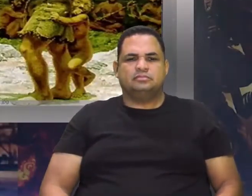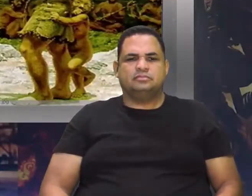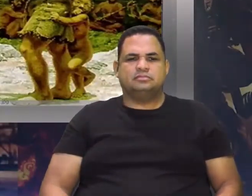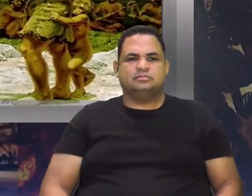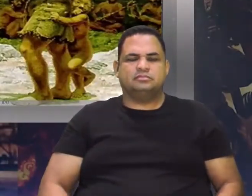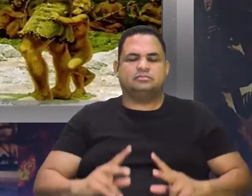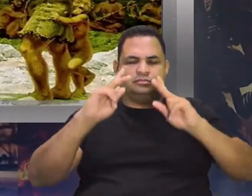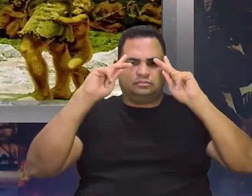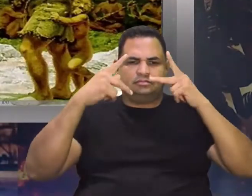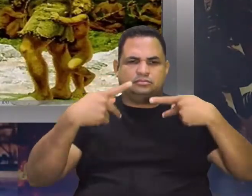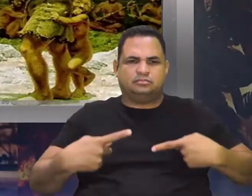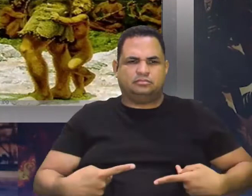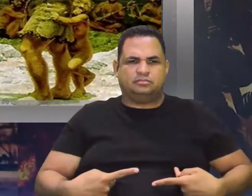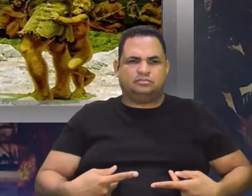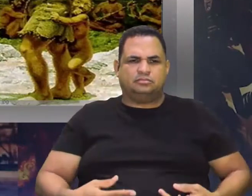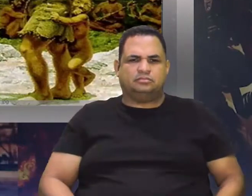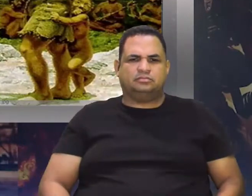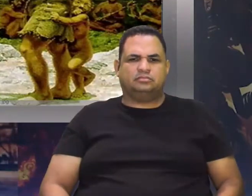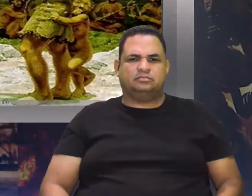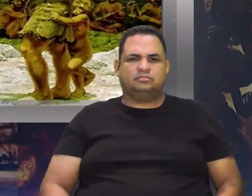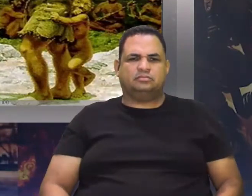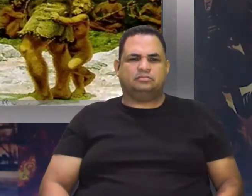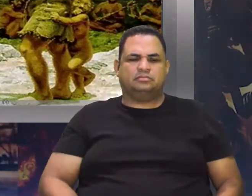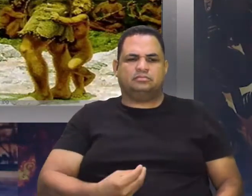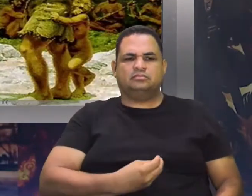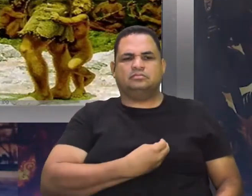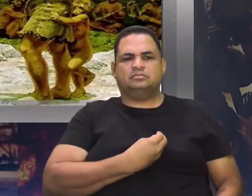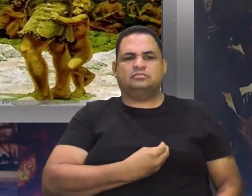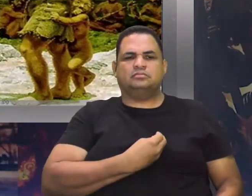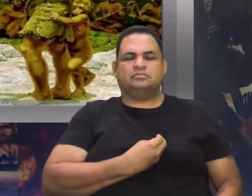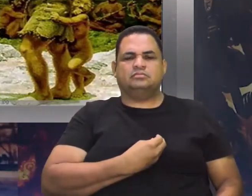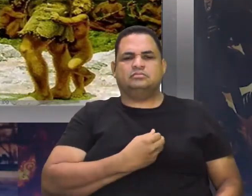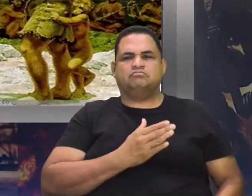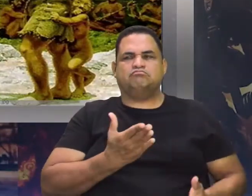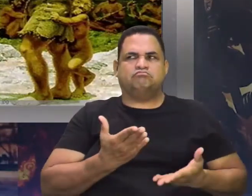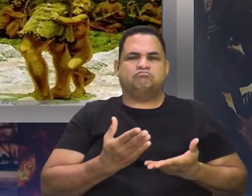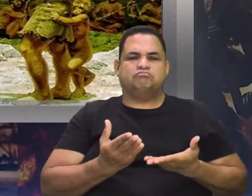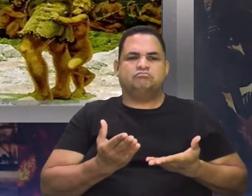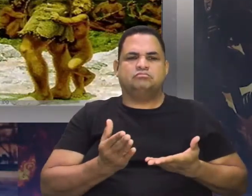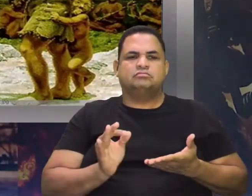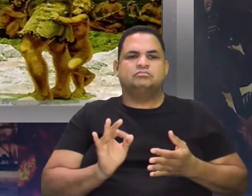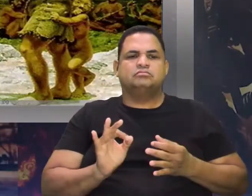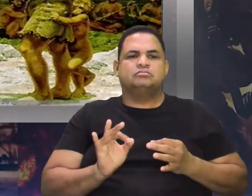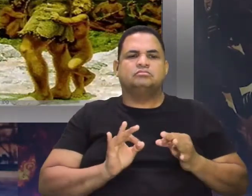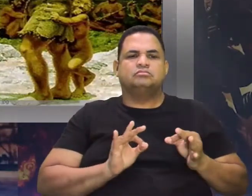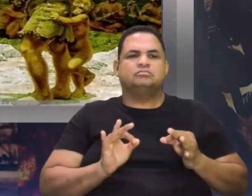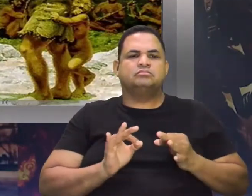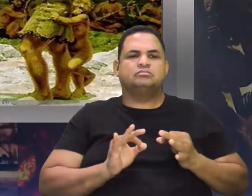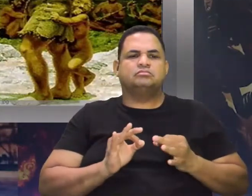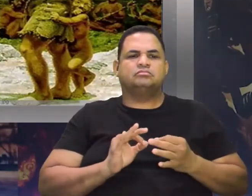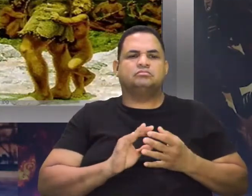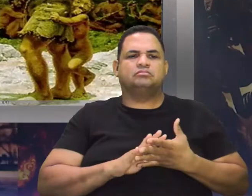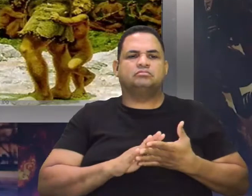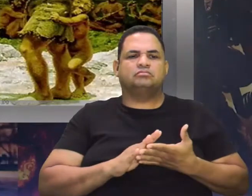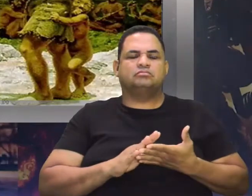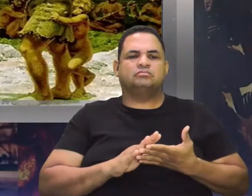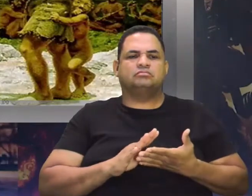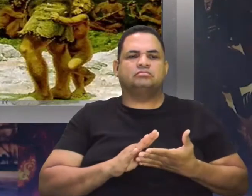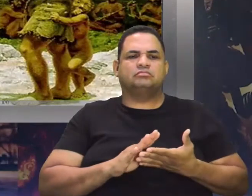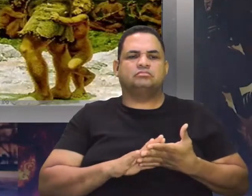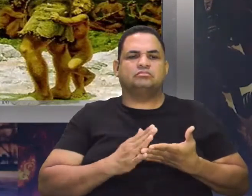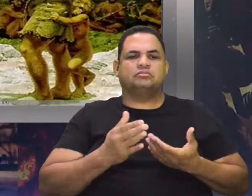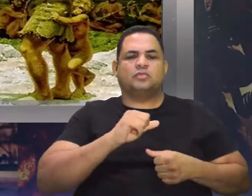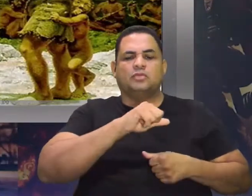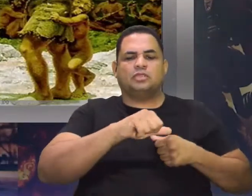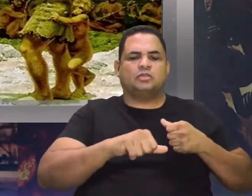O ser humano, ele vai viver muito tempo de forma sedentária, ou